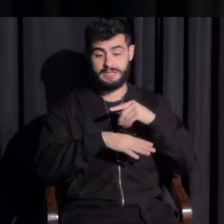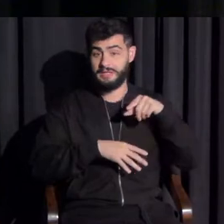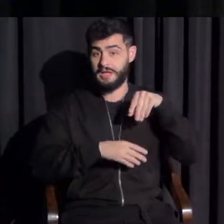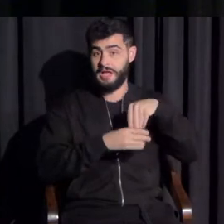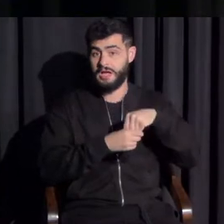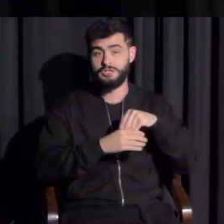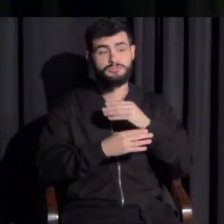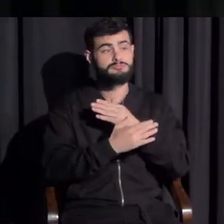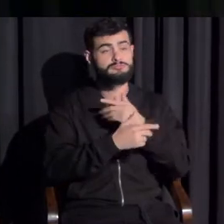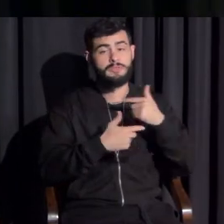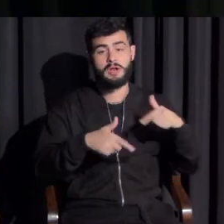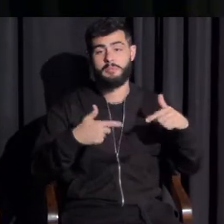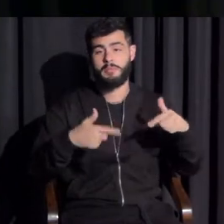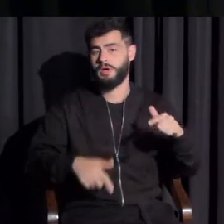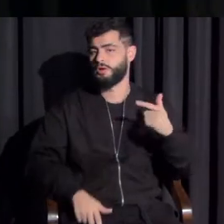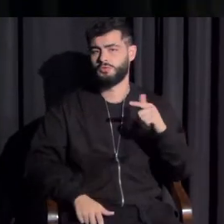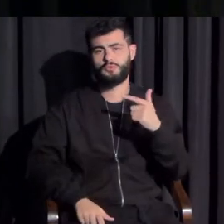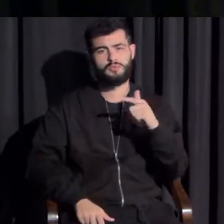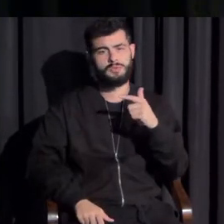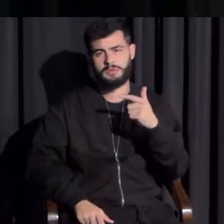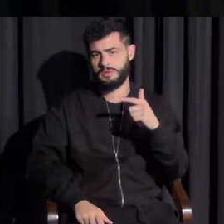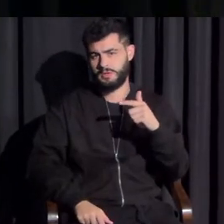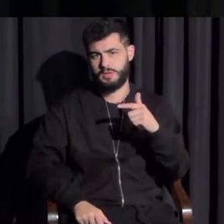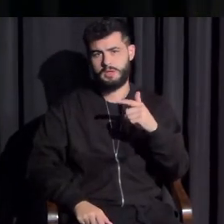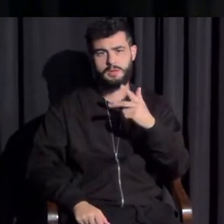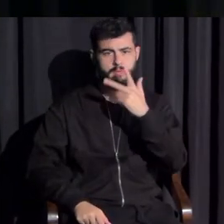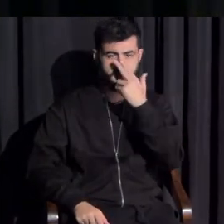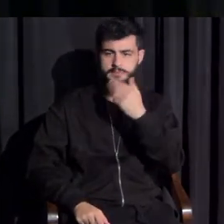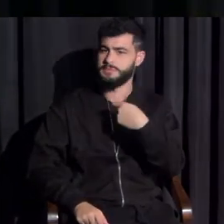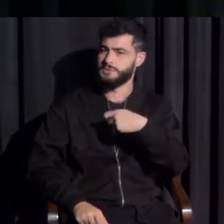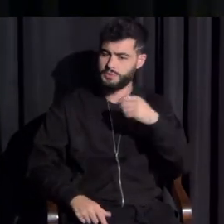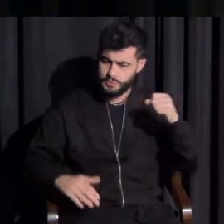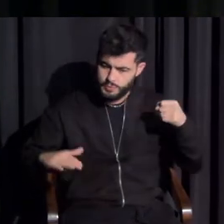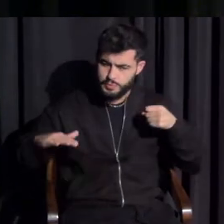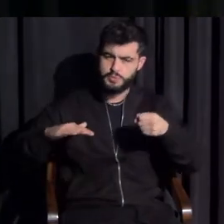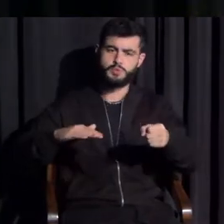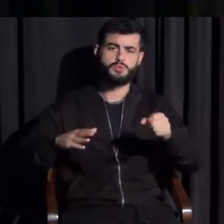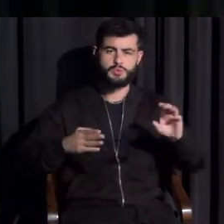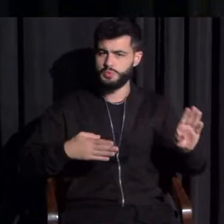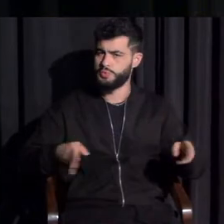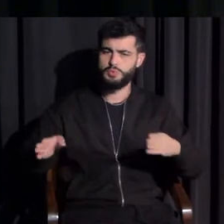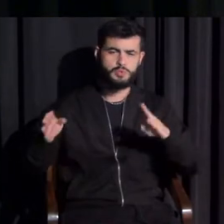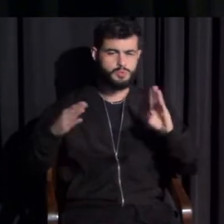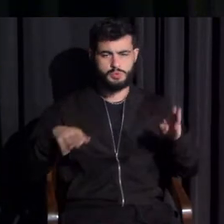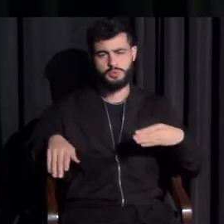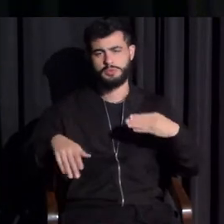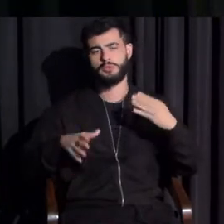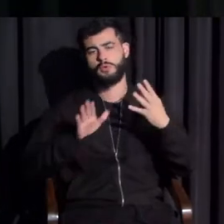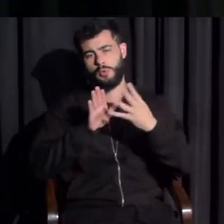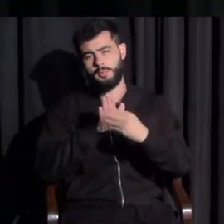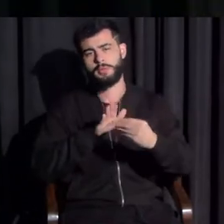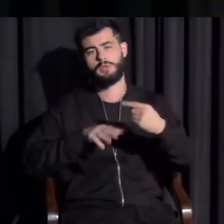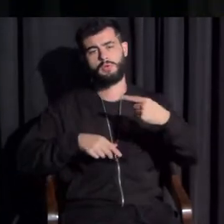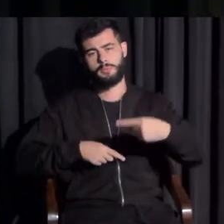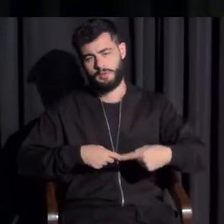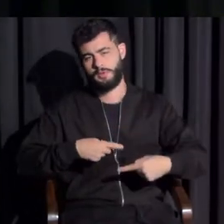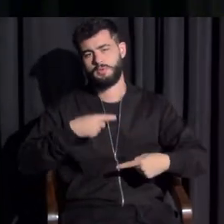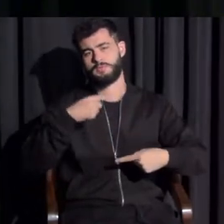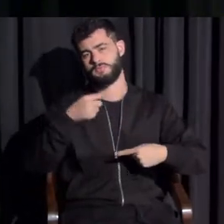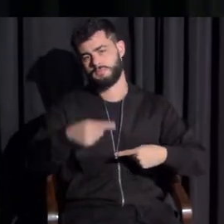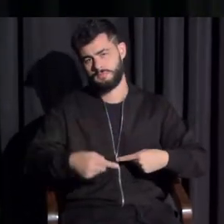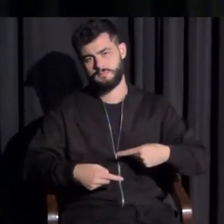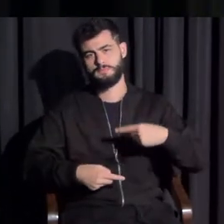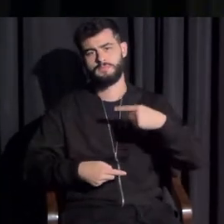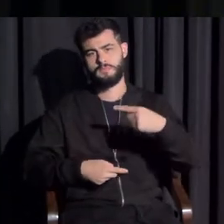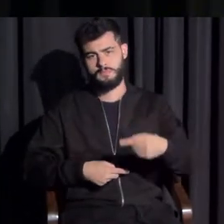vomita homens, e gente se reproduz. E assim a cidade segue se erguendo.